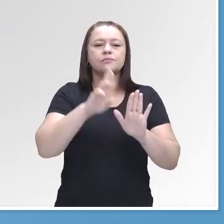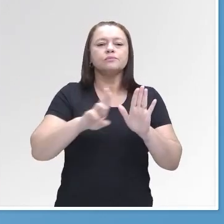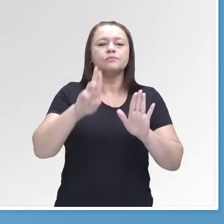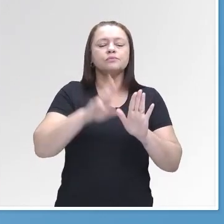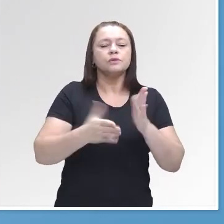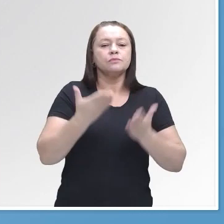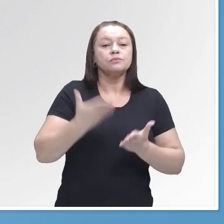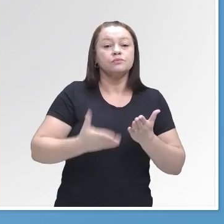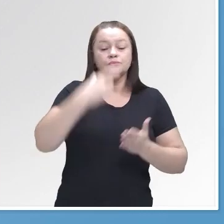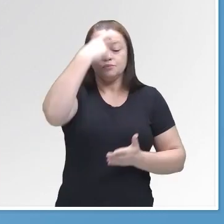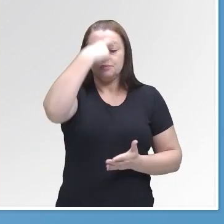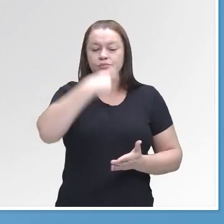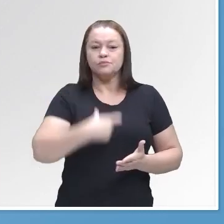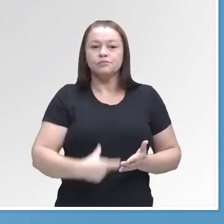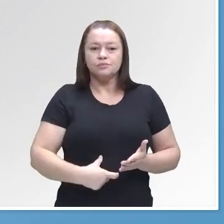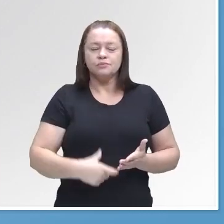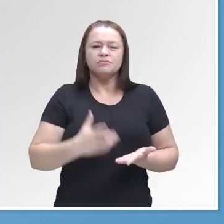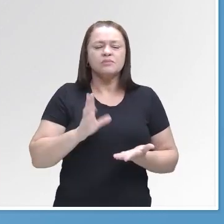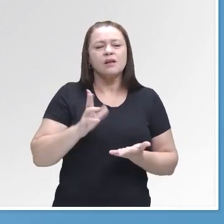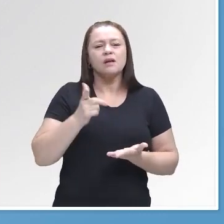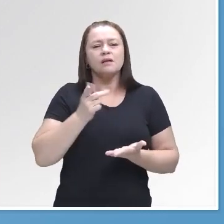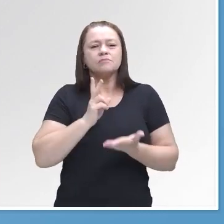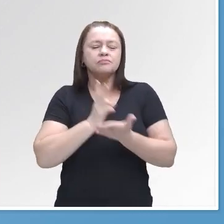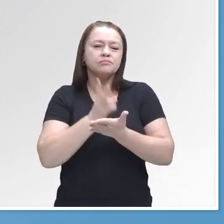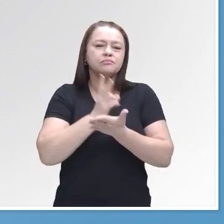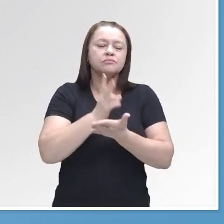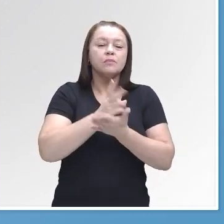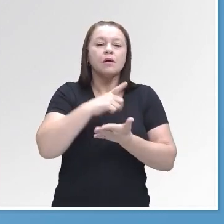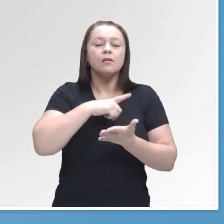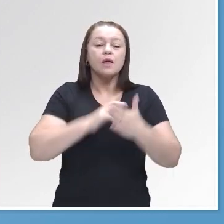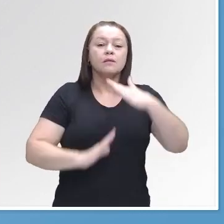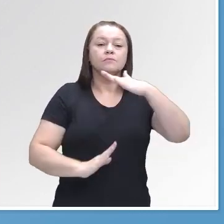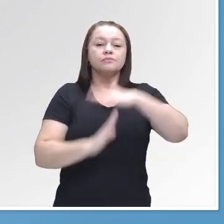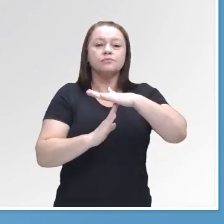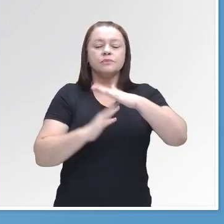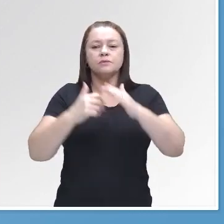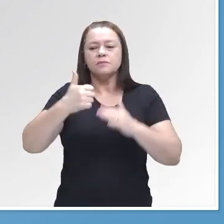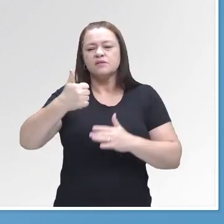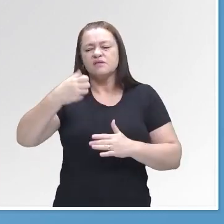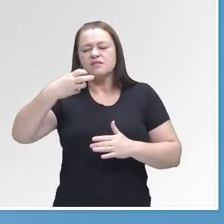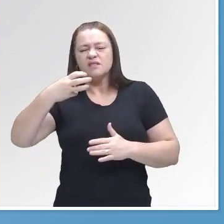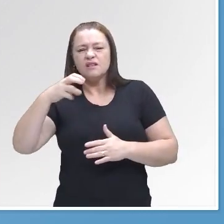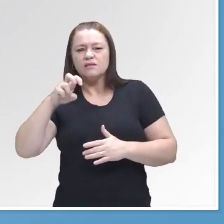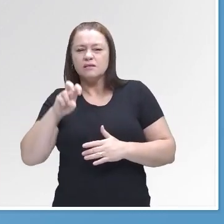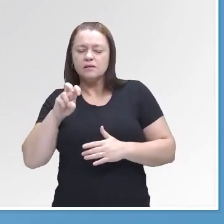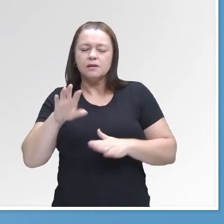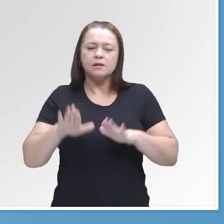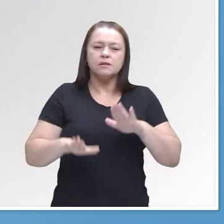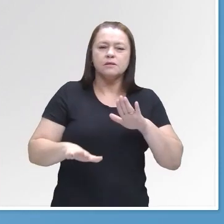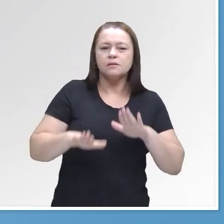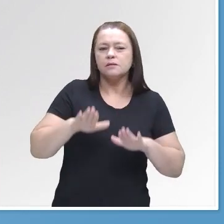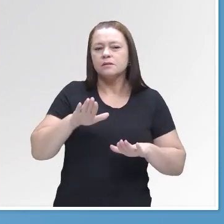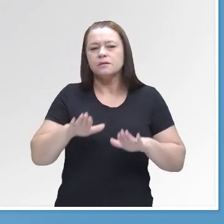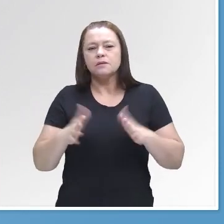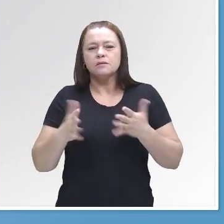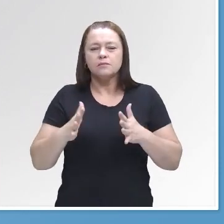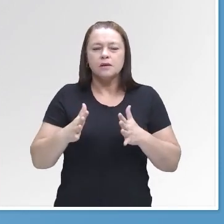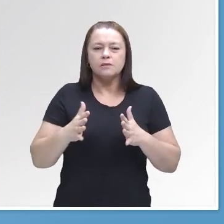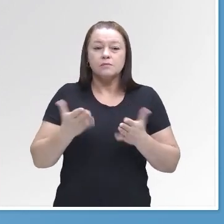peso humano. Normalmente, tem como limite cerca de 135 a 160